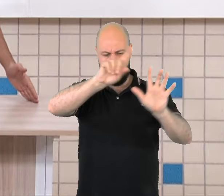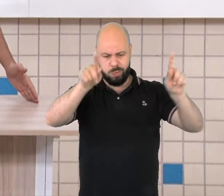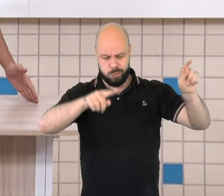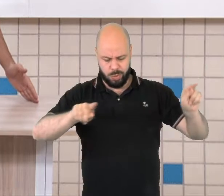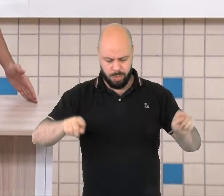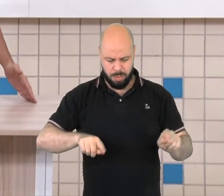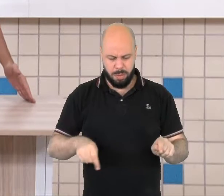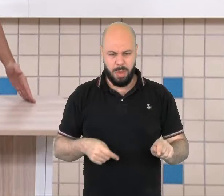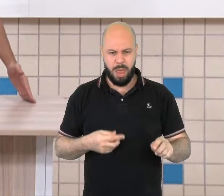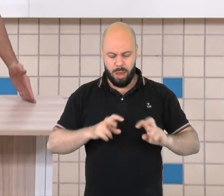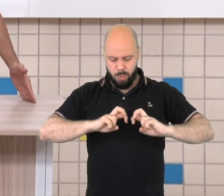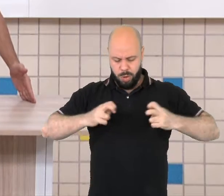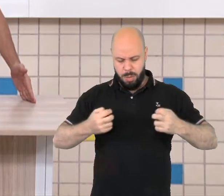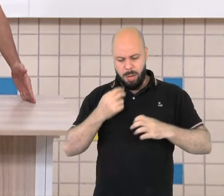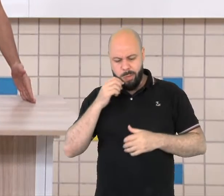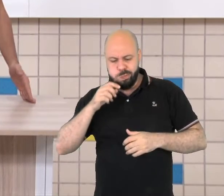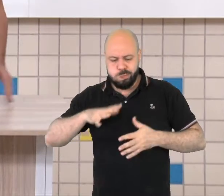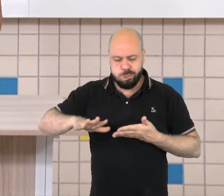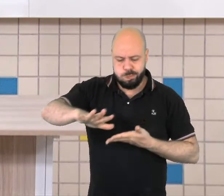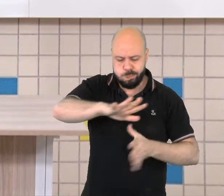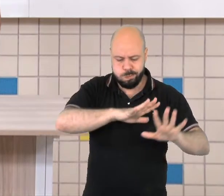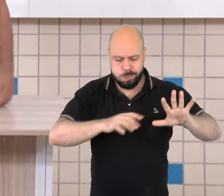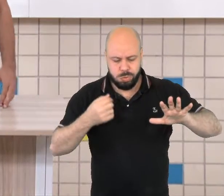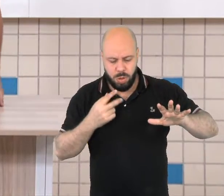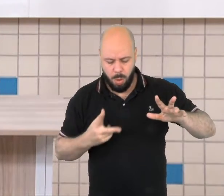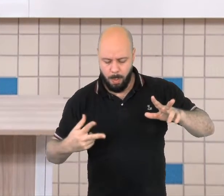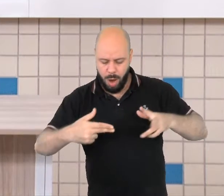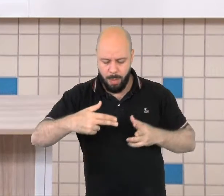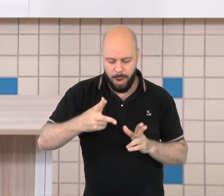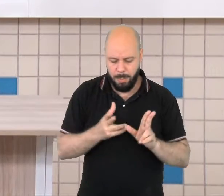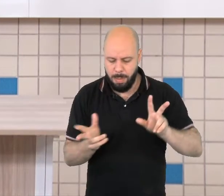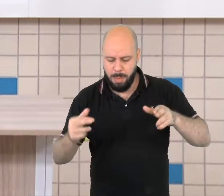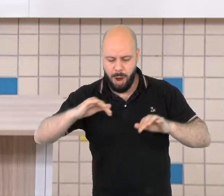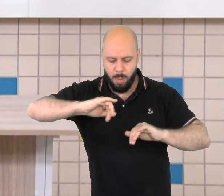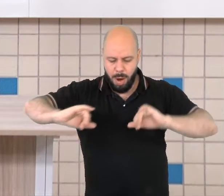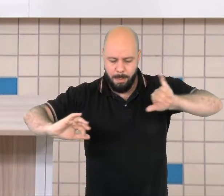sentaram numa mesa e começaram a recortar